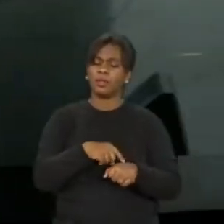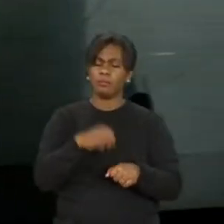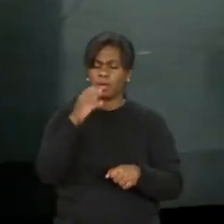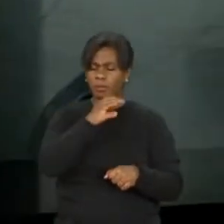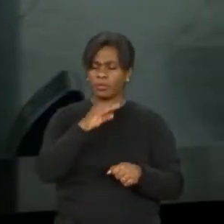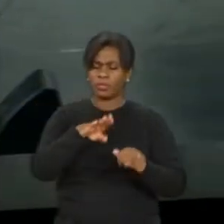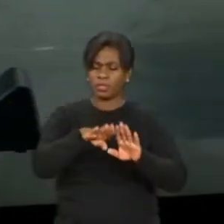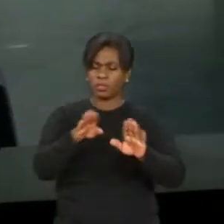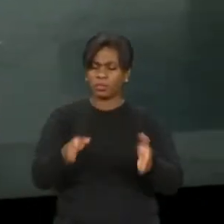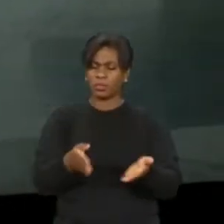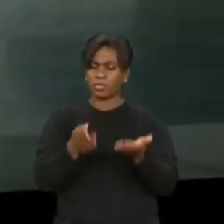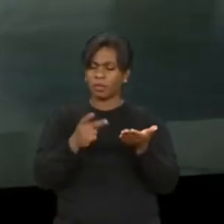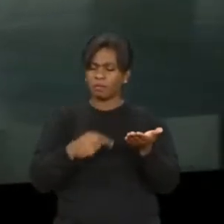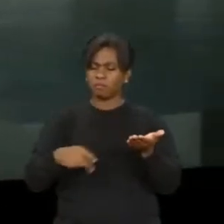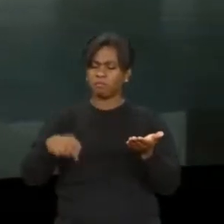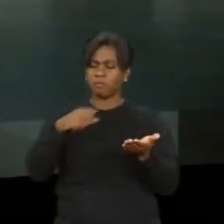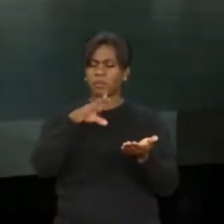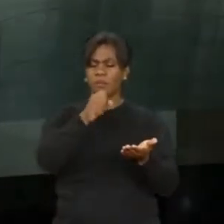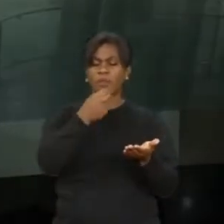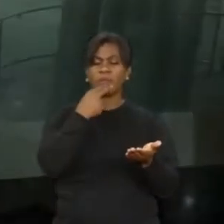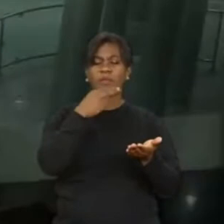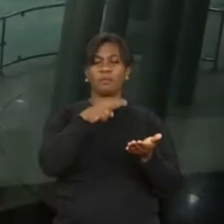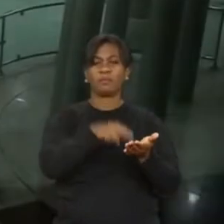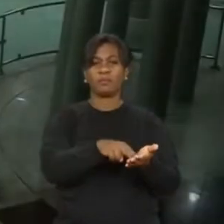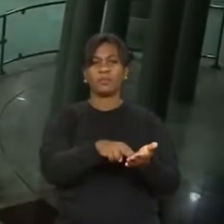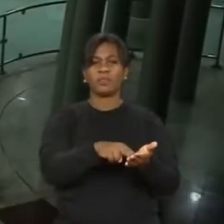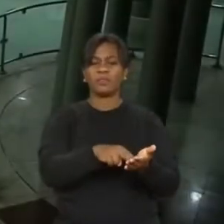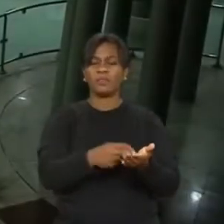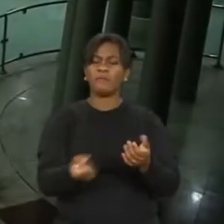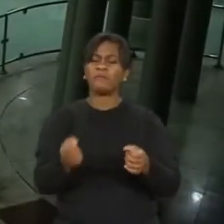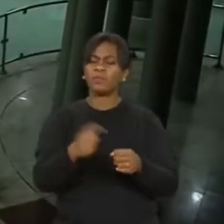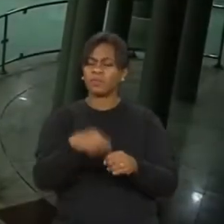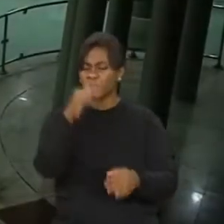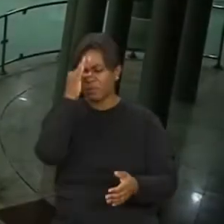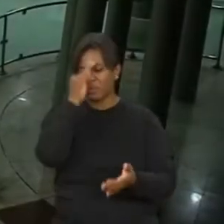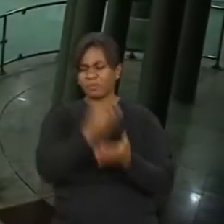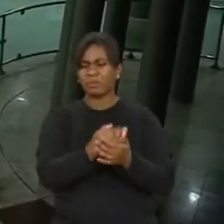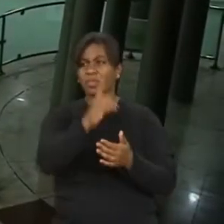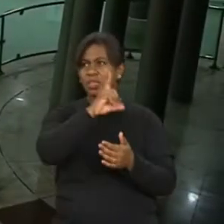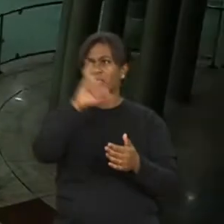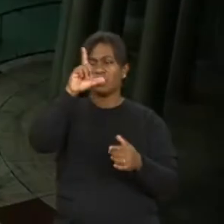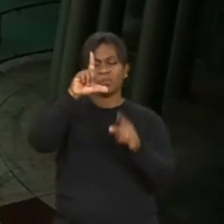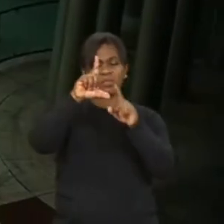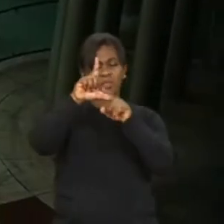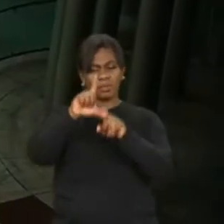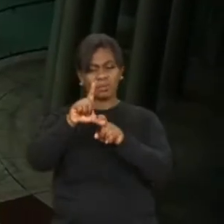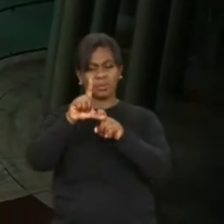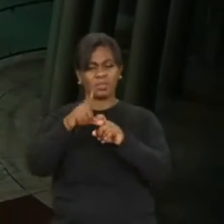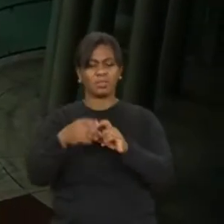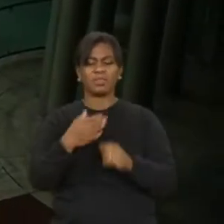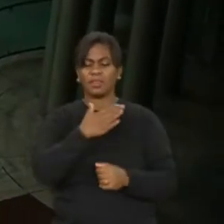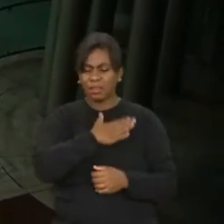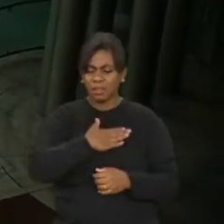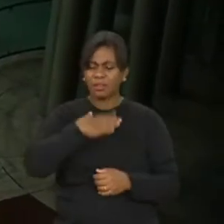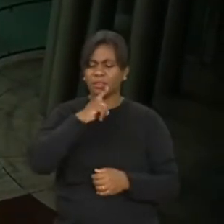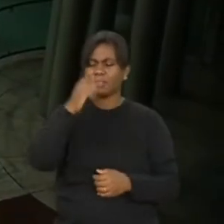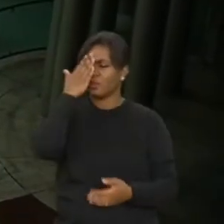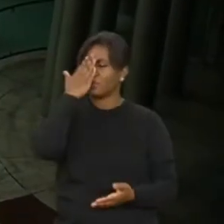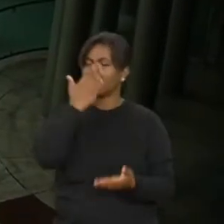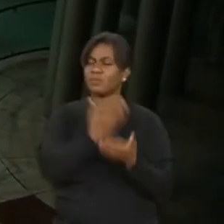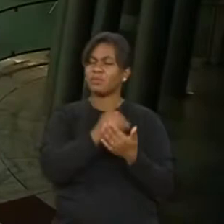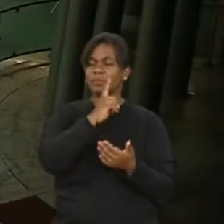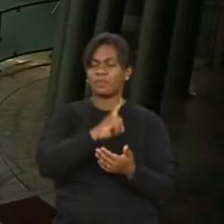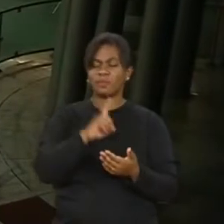seu envelope. Volte para a fé, agarre a fé, dependa de Deus. Agrade a Deus, confie